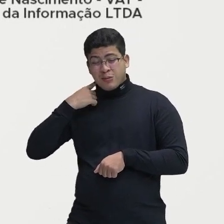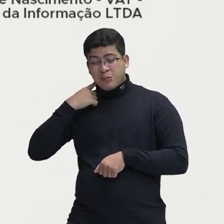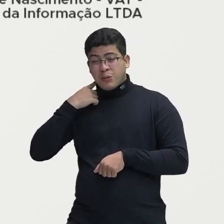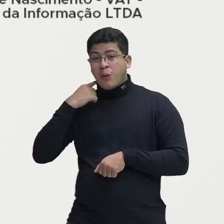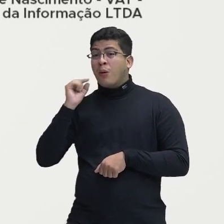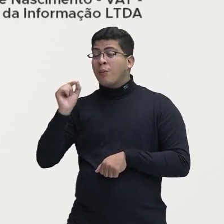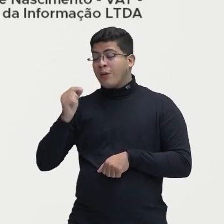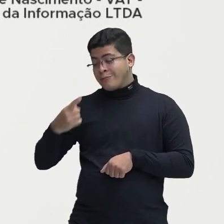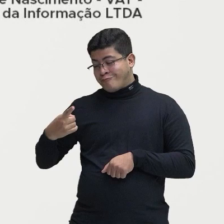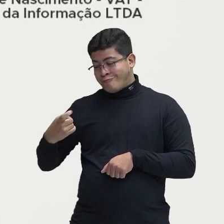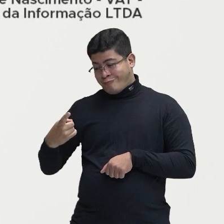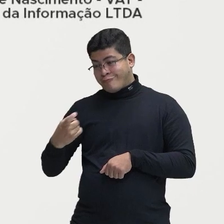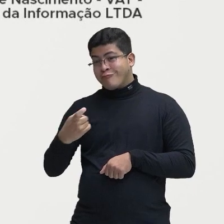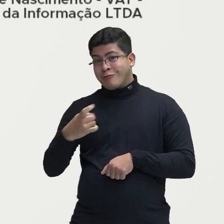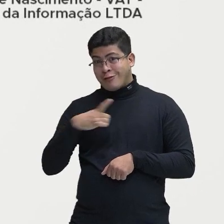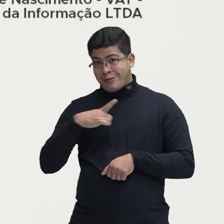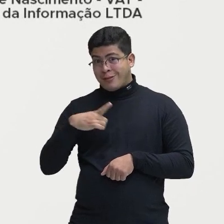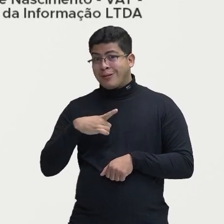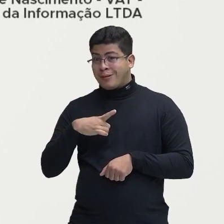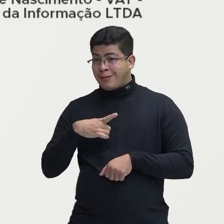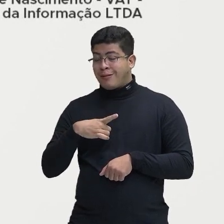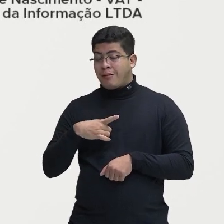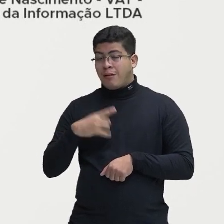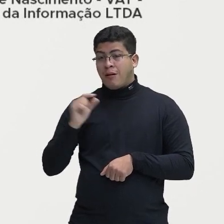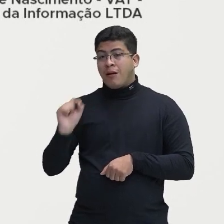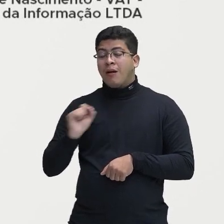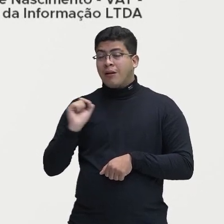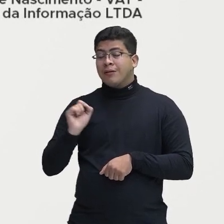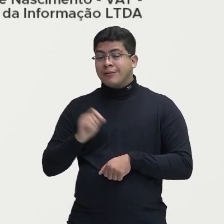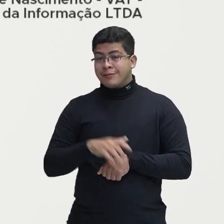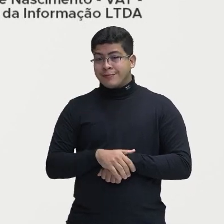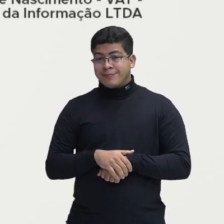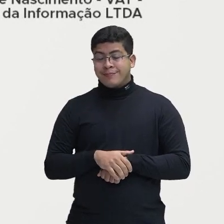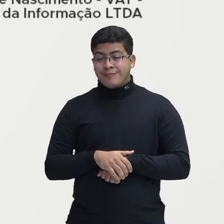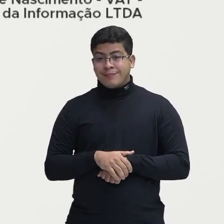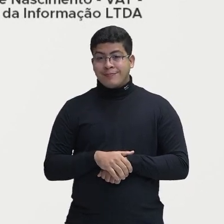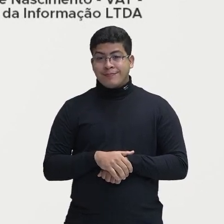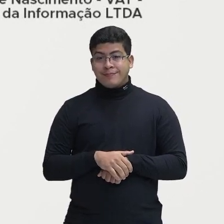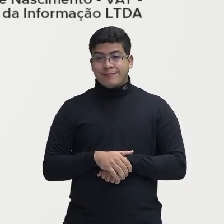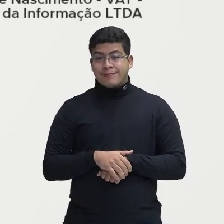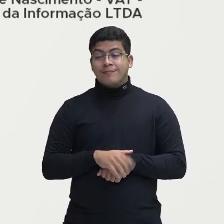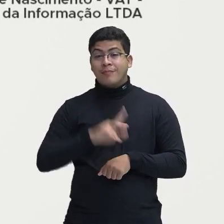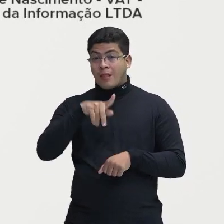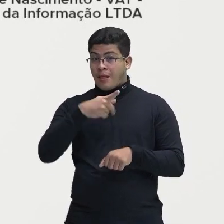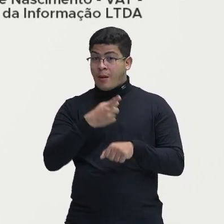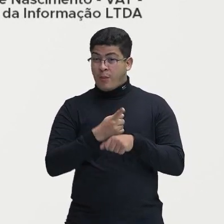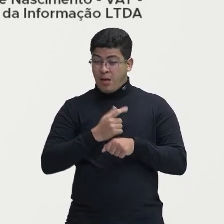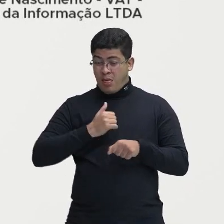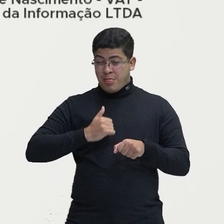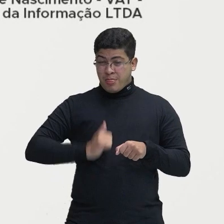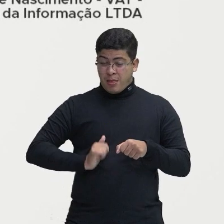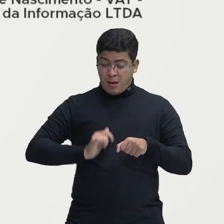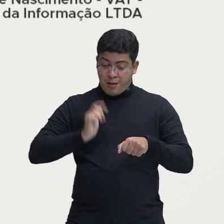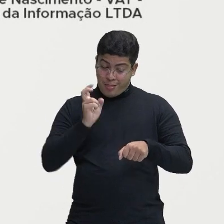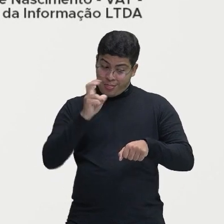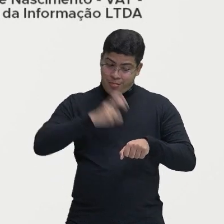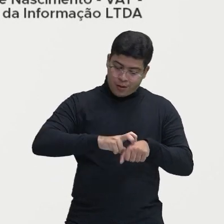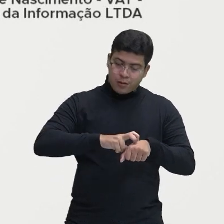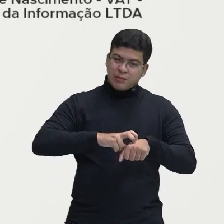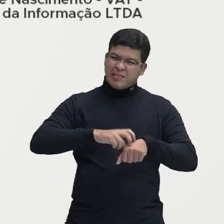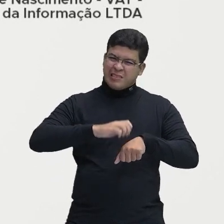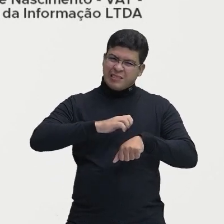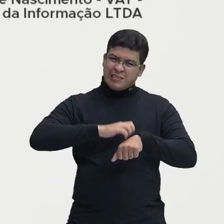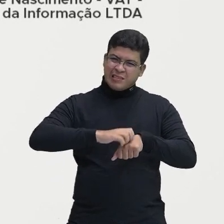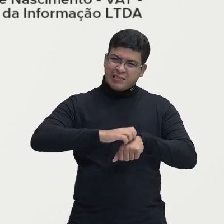pelo protozoário Trypanossomo. E aí, depois que ele realiza esse processo, a pessoa sente uma